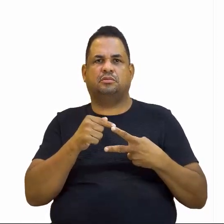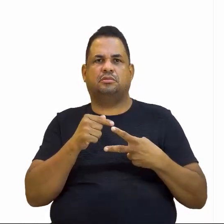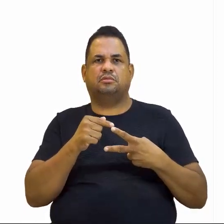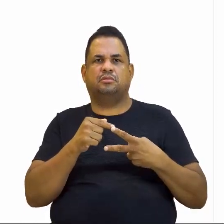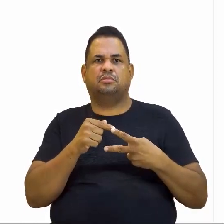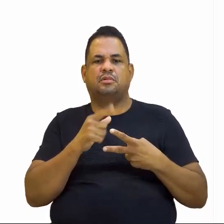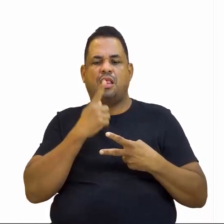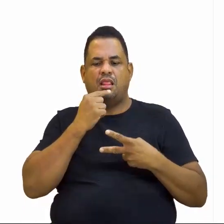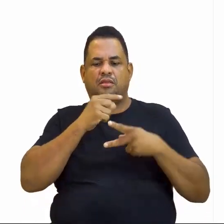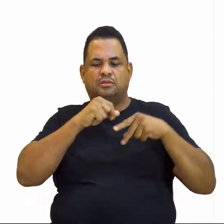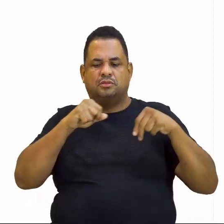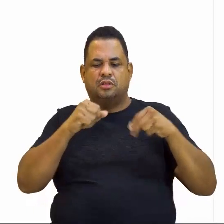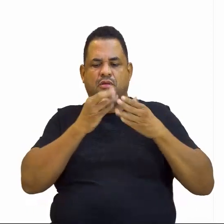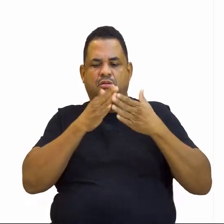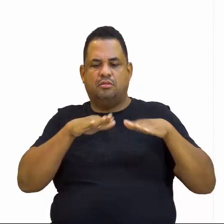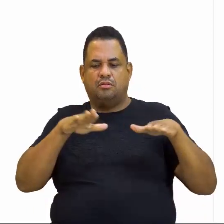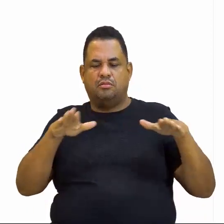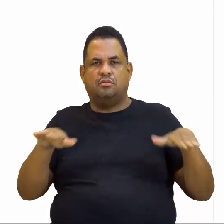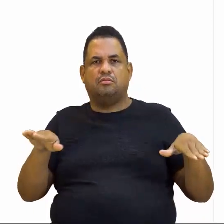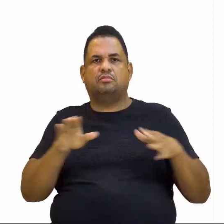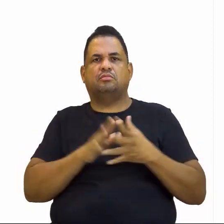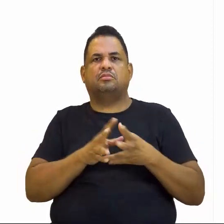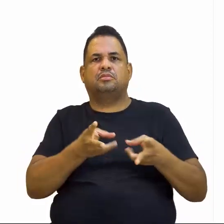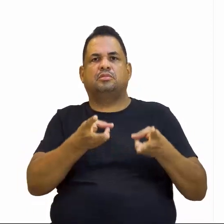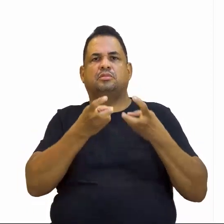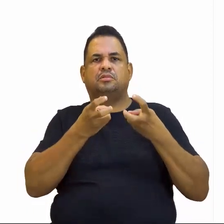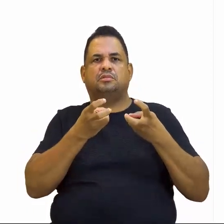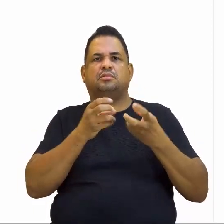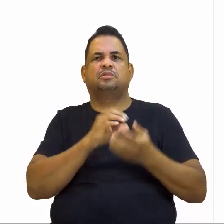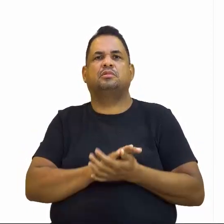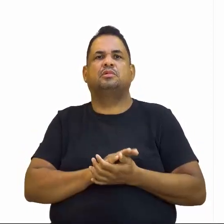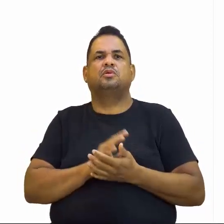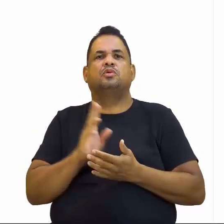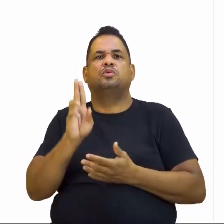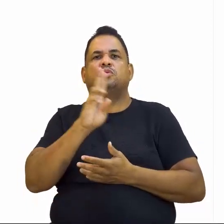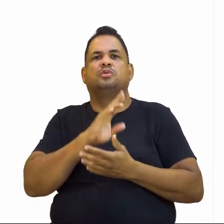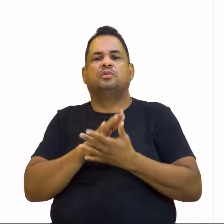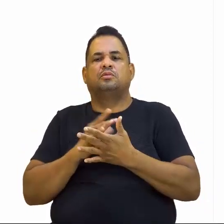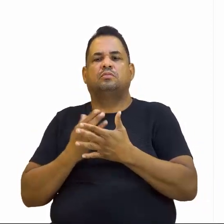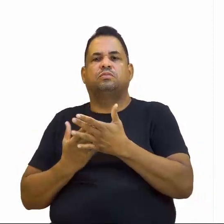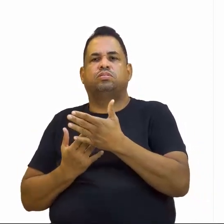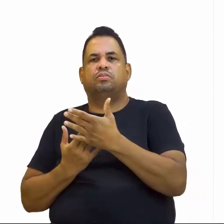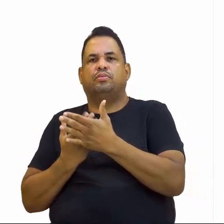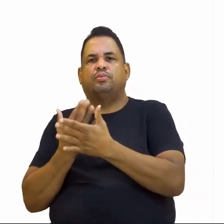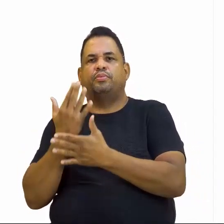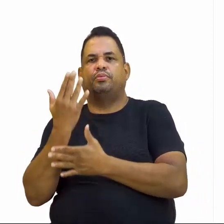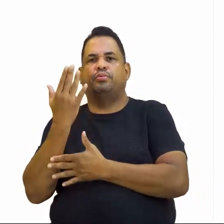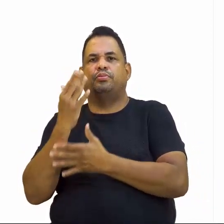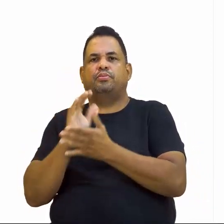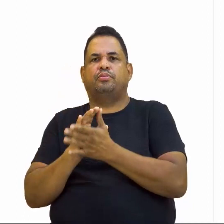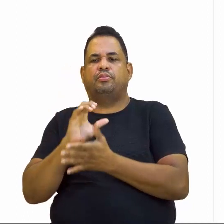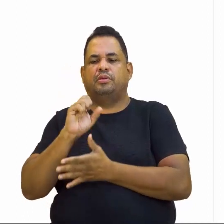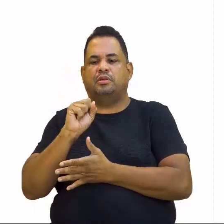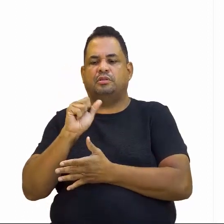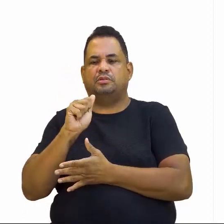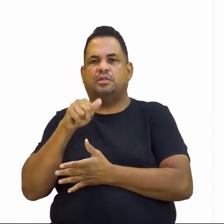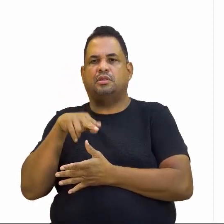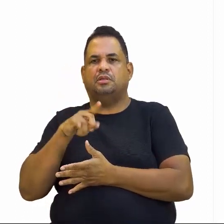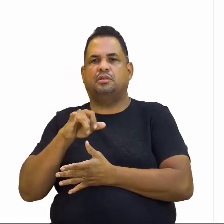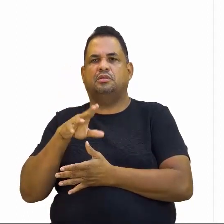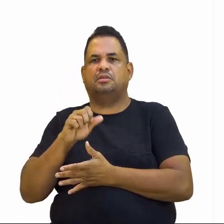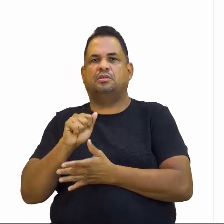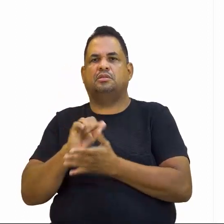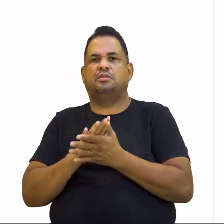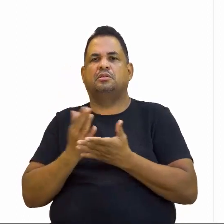sal marinho, né? Ele é extraído da água do mar por evaporação em salinas. Salinas